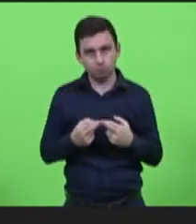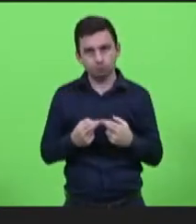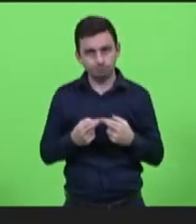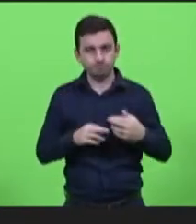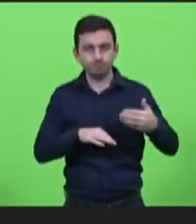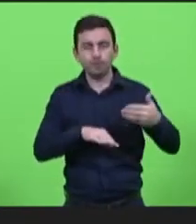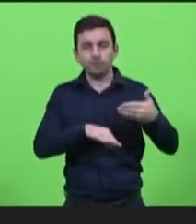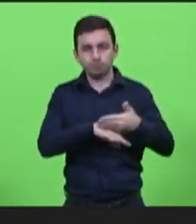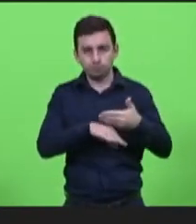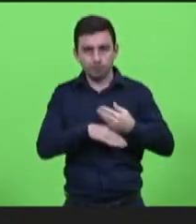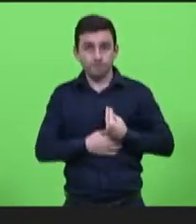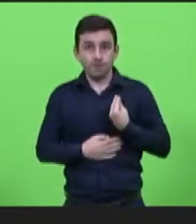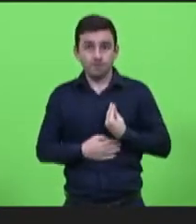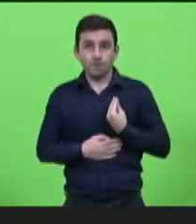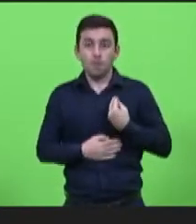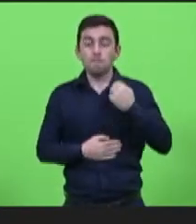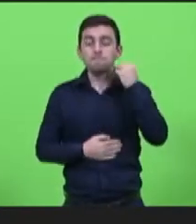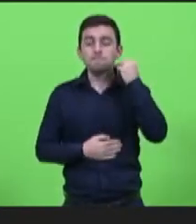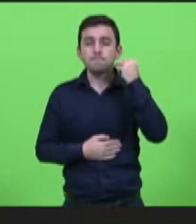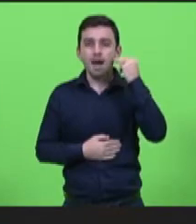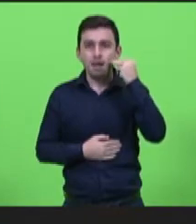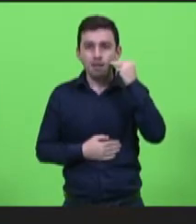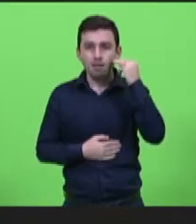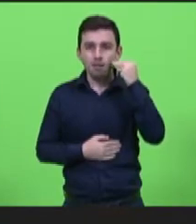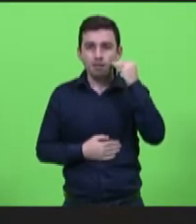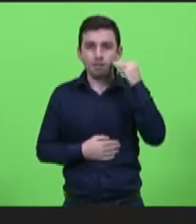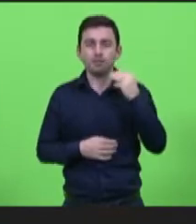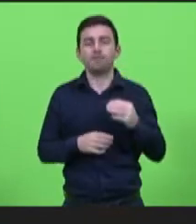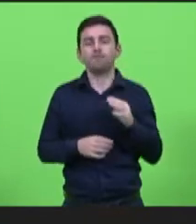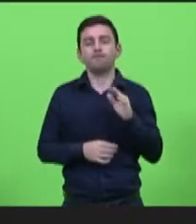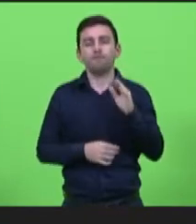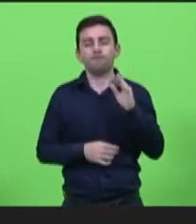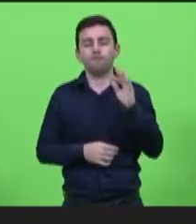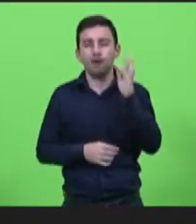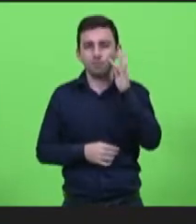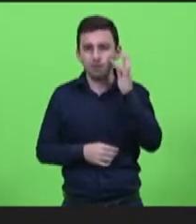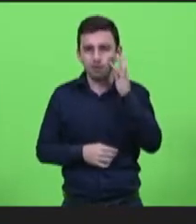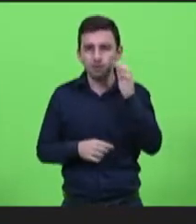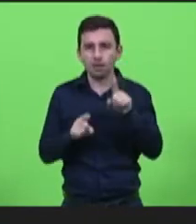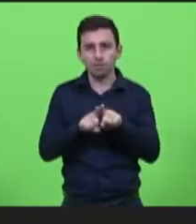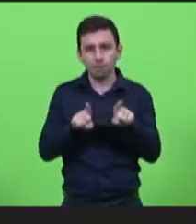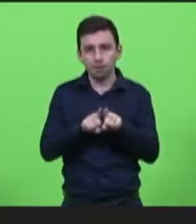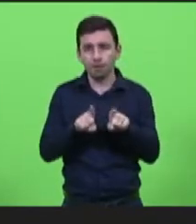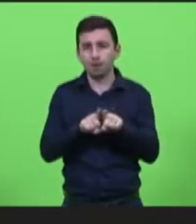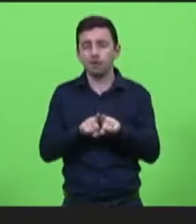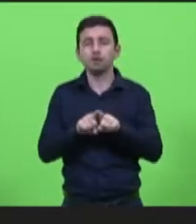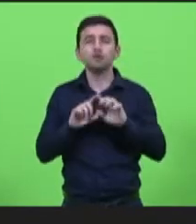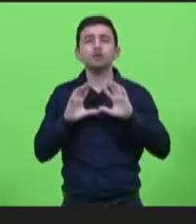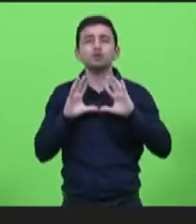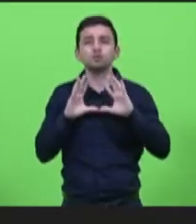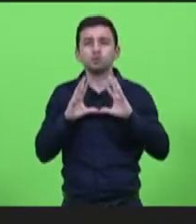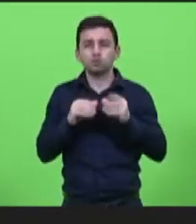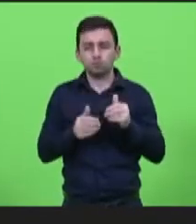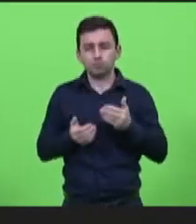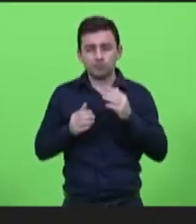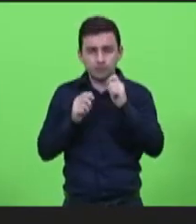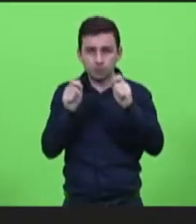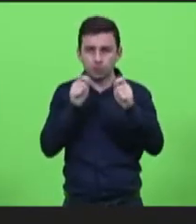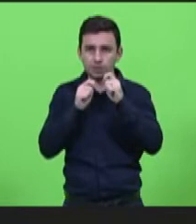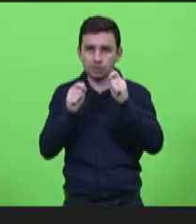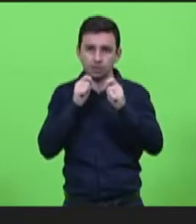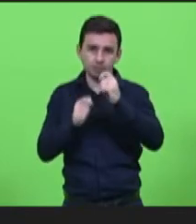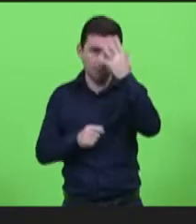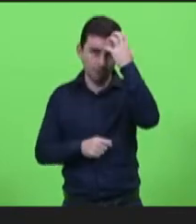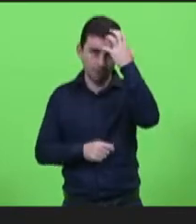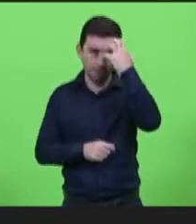da deputada Marlene Fengler, do deputado Fabiano e da assessoria do deputado Ismael. Então, eu acredito que nós não temos